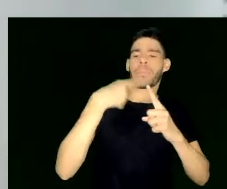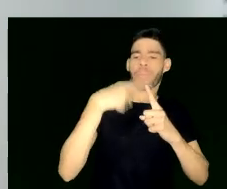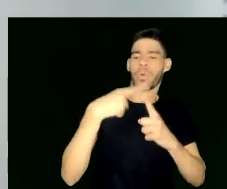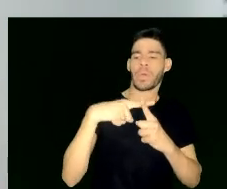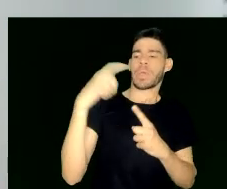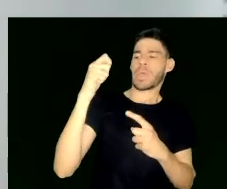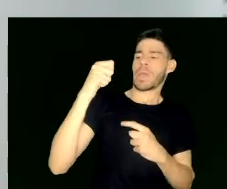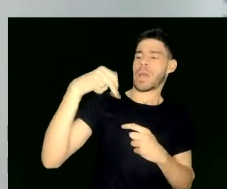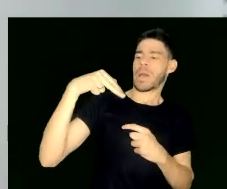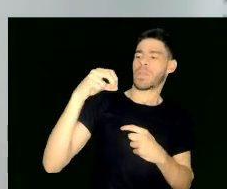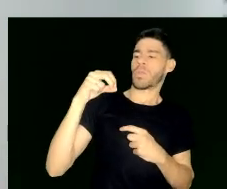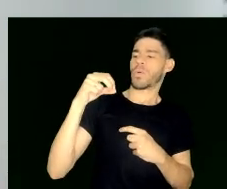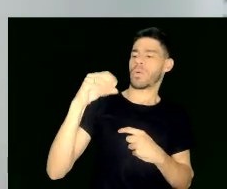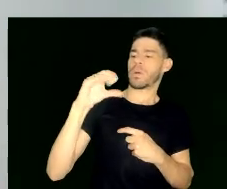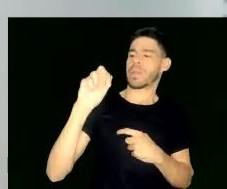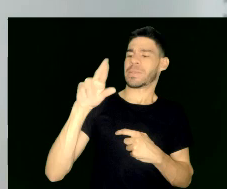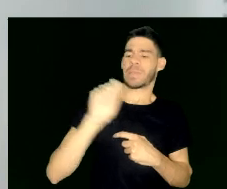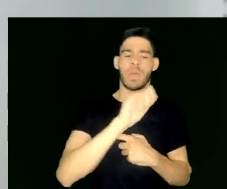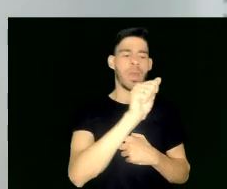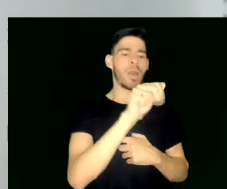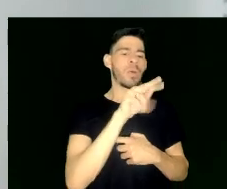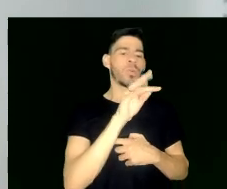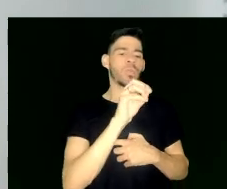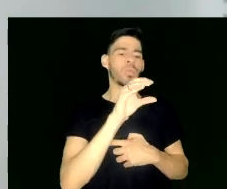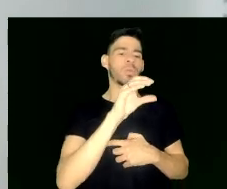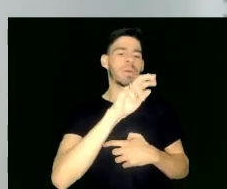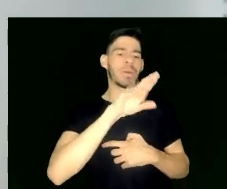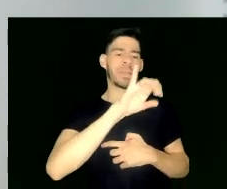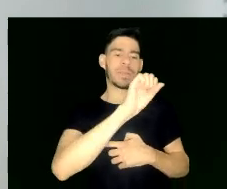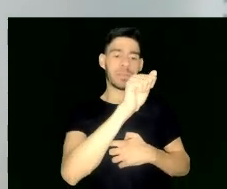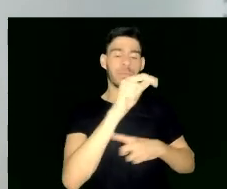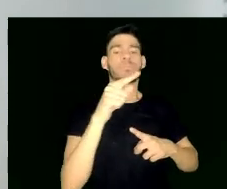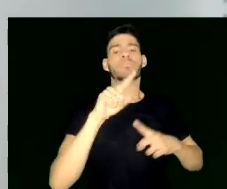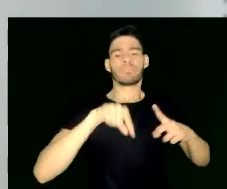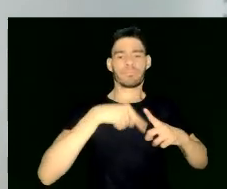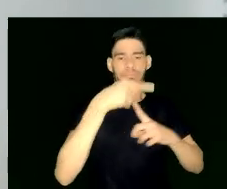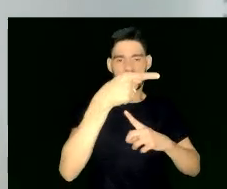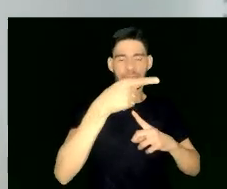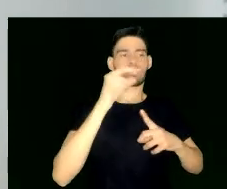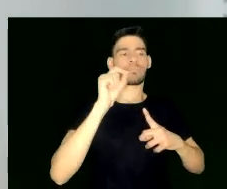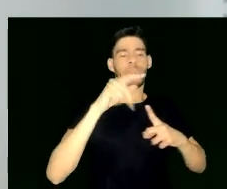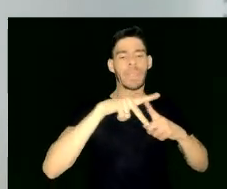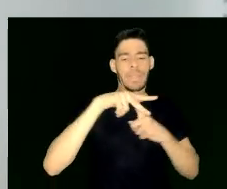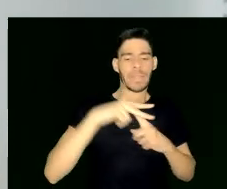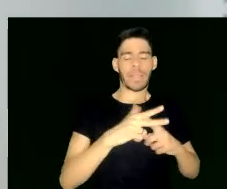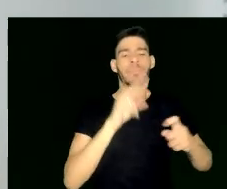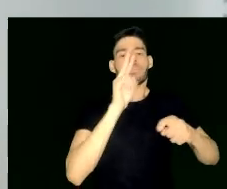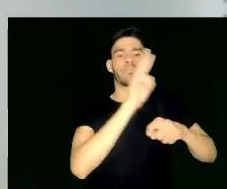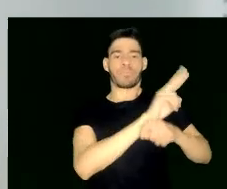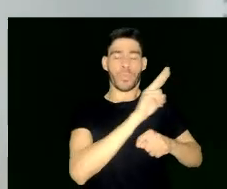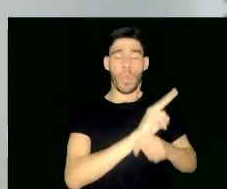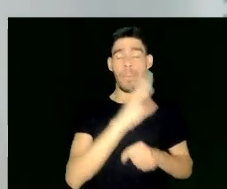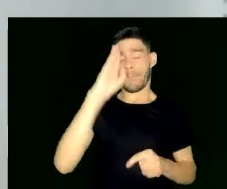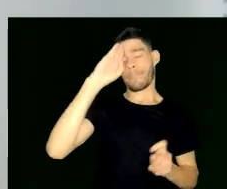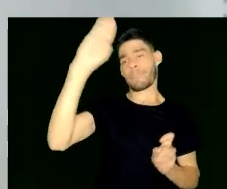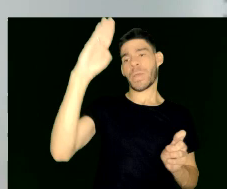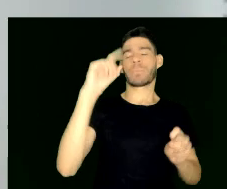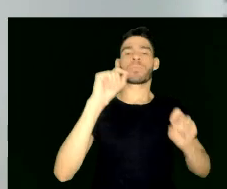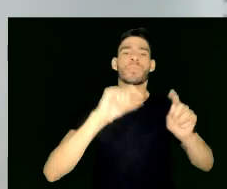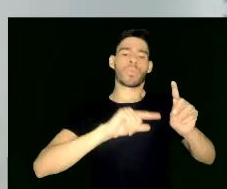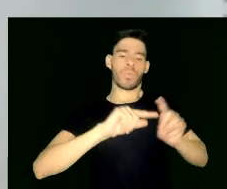relacionados às democracias ou autocracias, e depois passamos aos instrumentos de